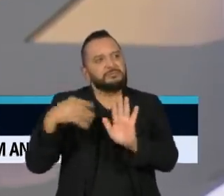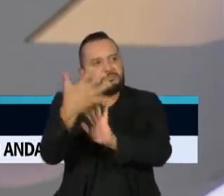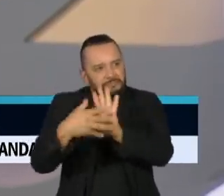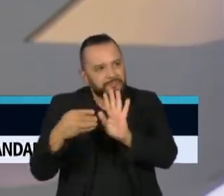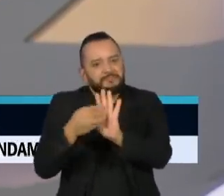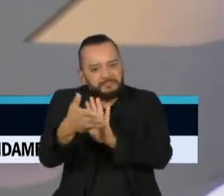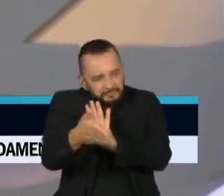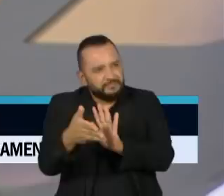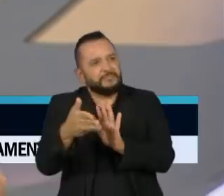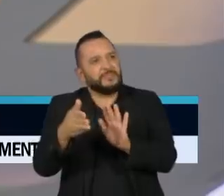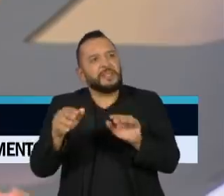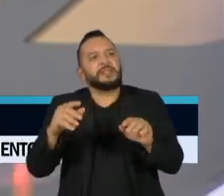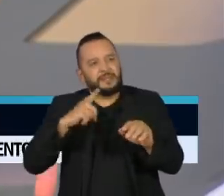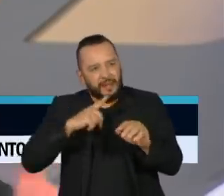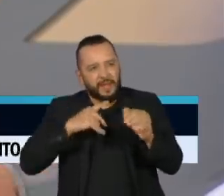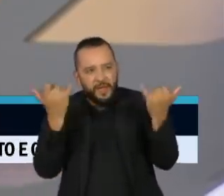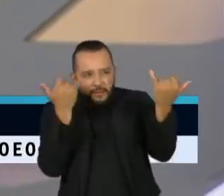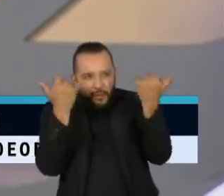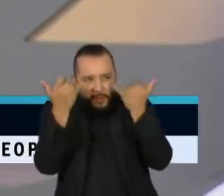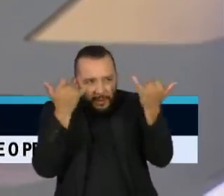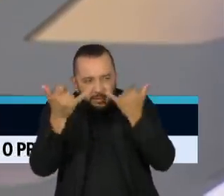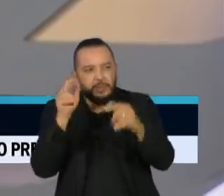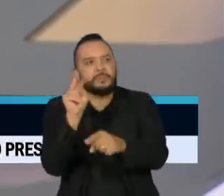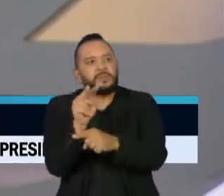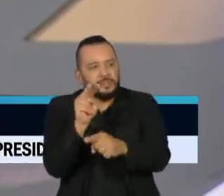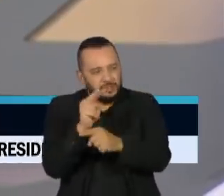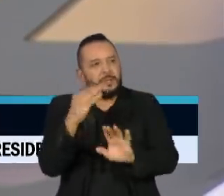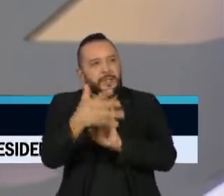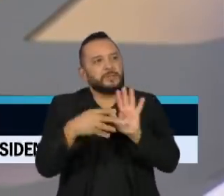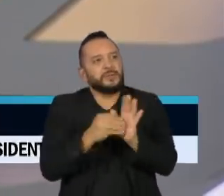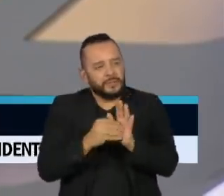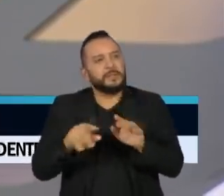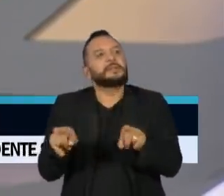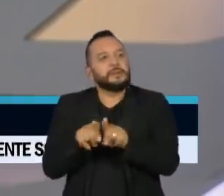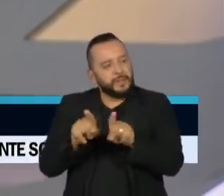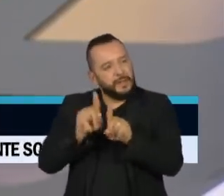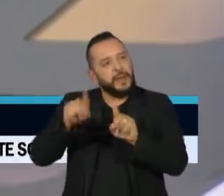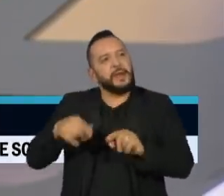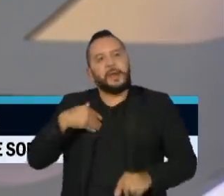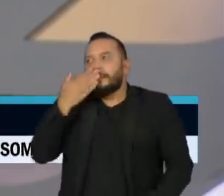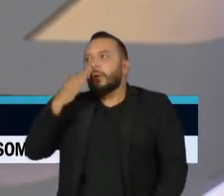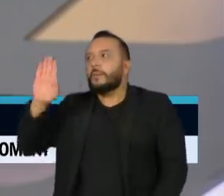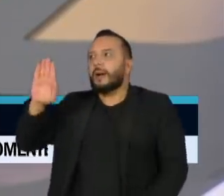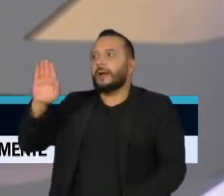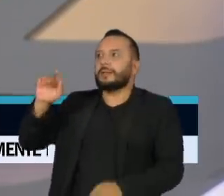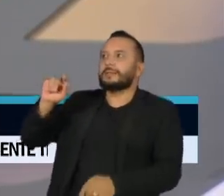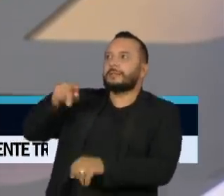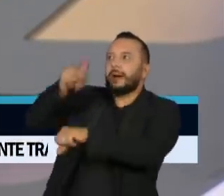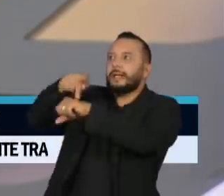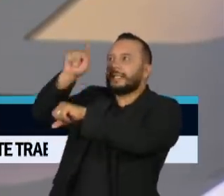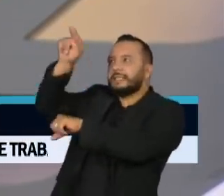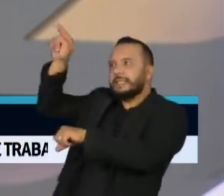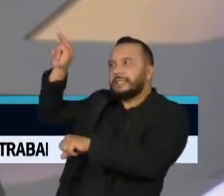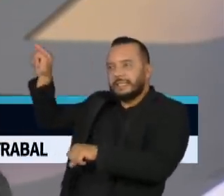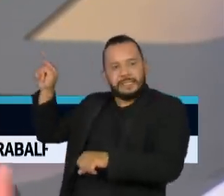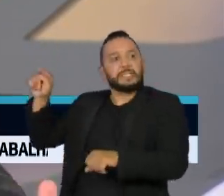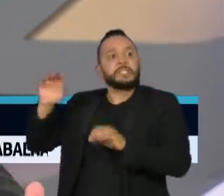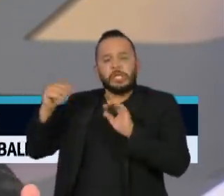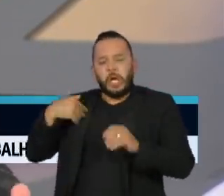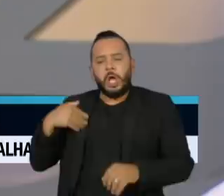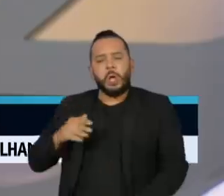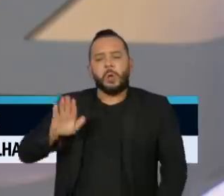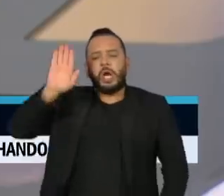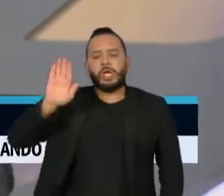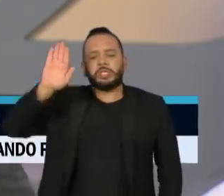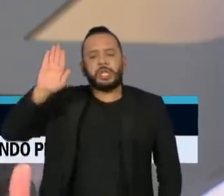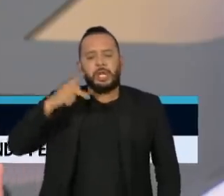informação. E isso está pautando muitos governos estrangeiros também. A proteção da Amazônia, hoje em dia um candidato à